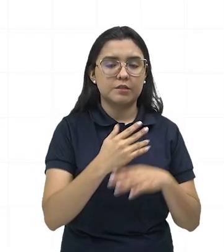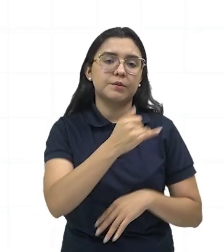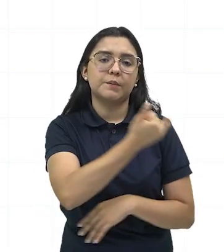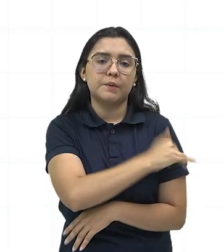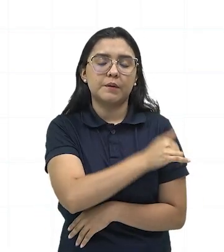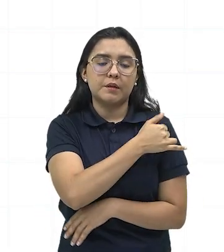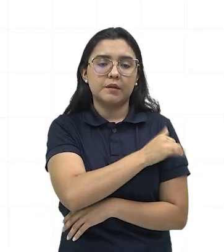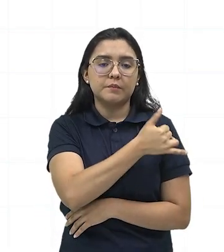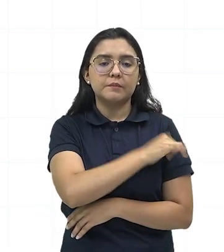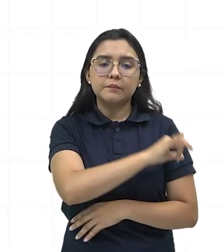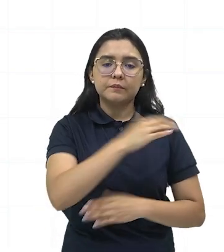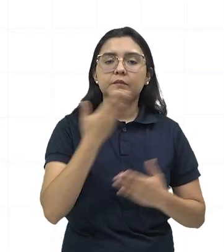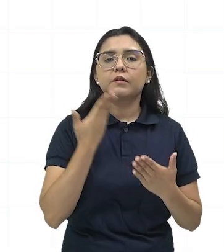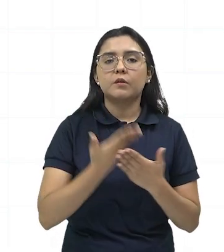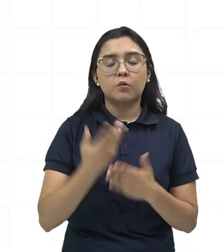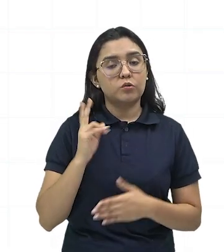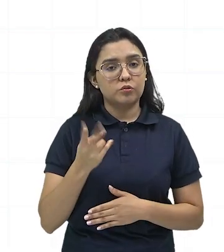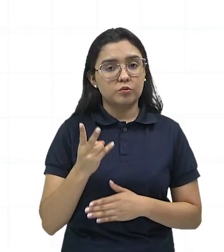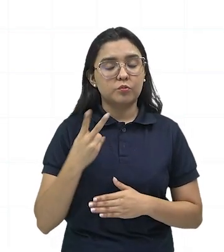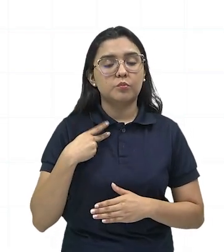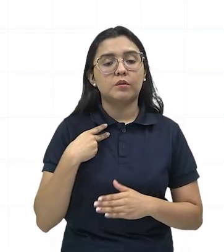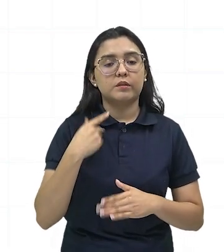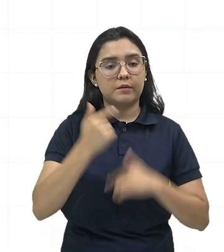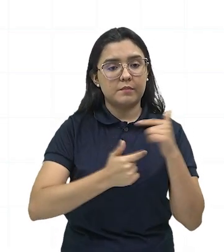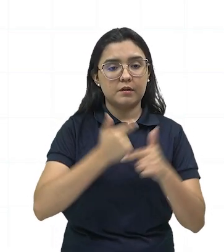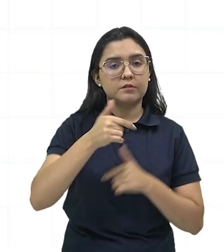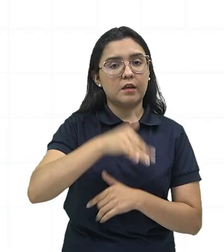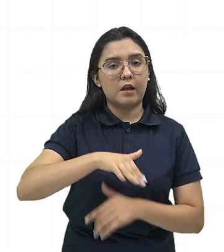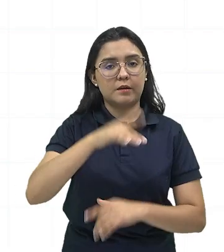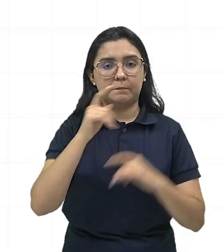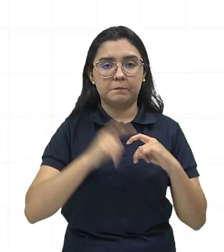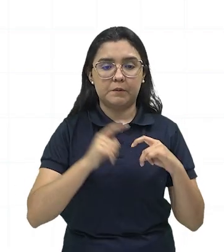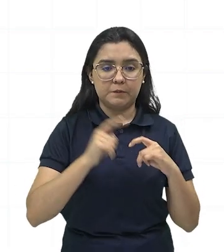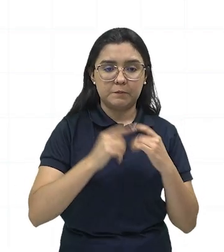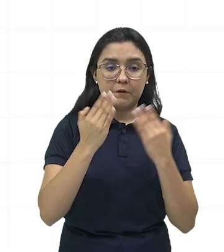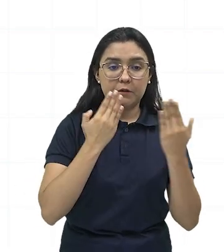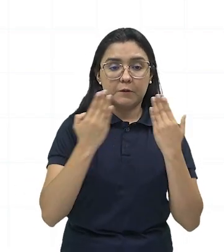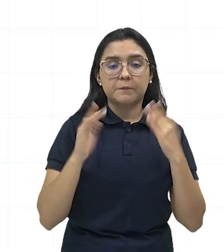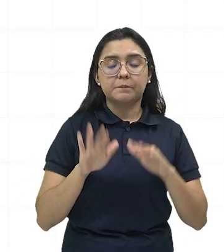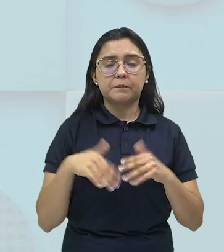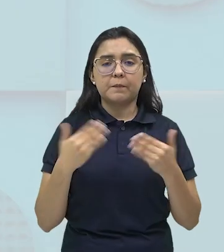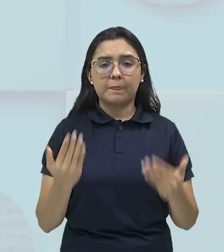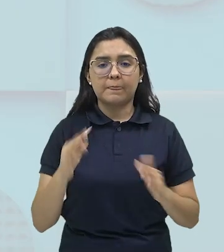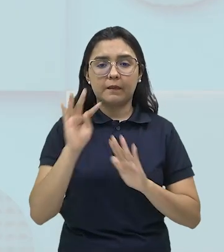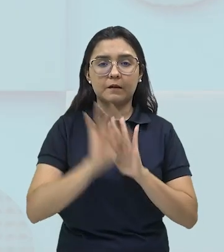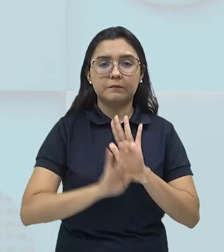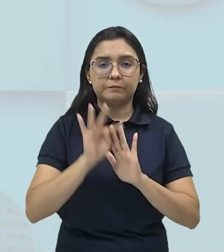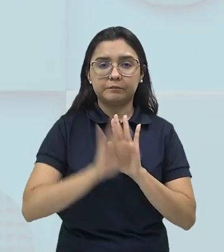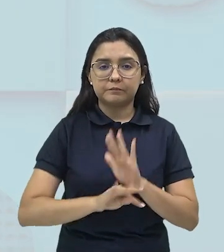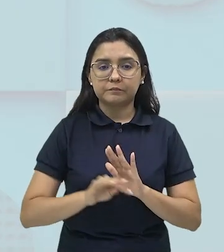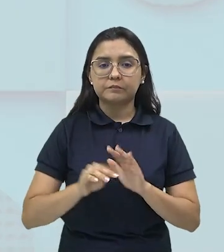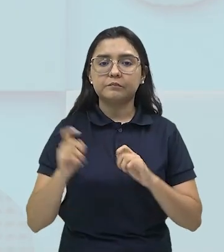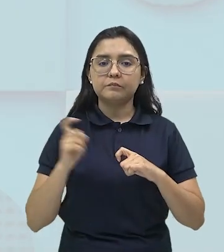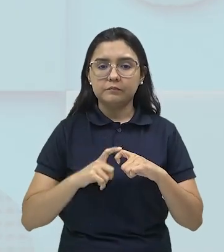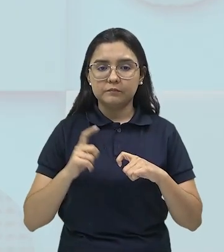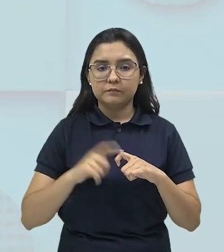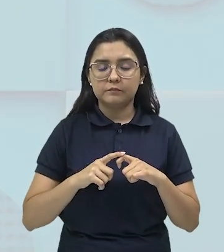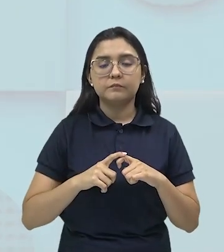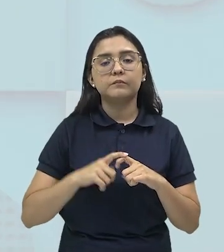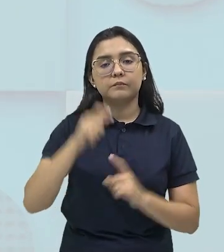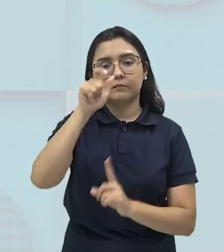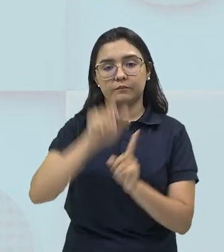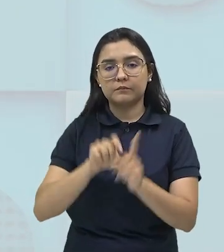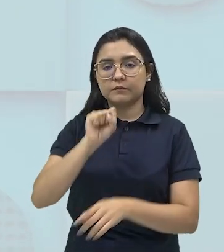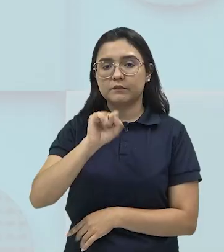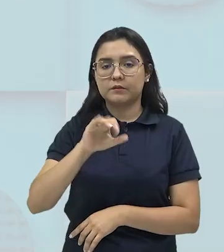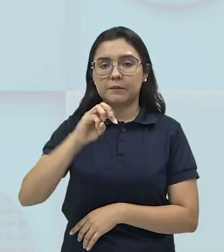se dedicar ainda mais à sua profissão. Então, nessa obra, Dr. Simão Bacamarte, é o personagem principal